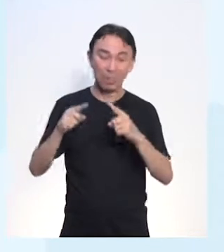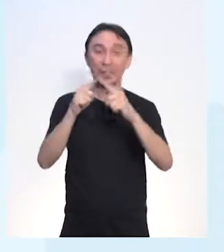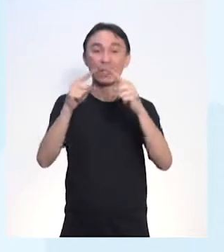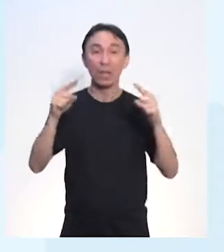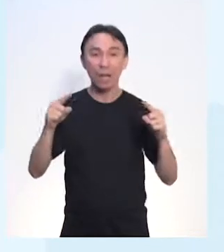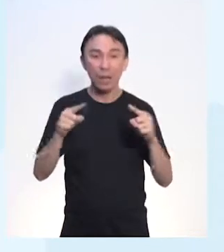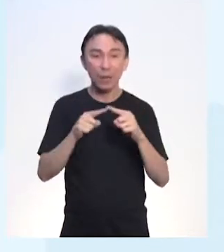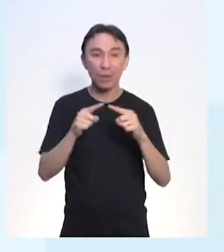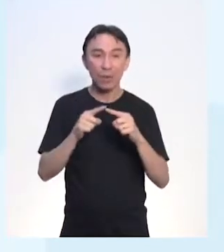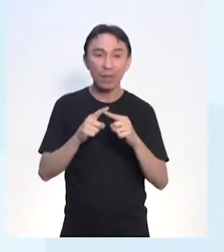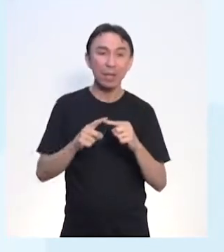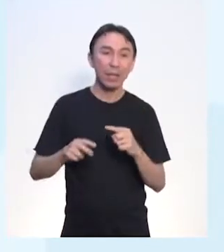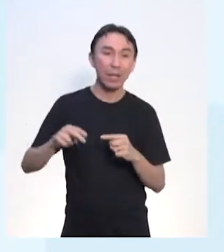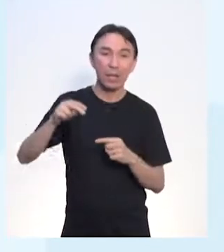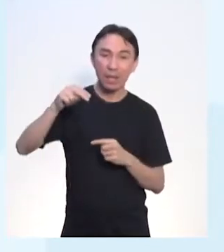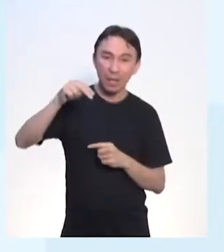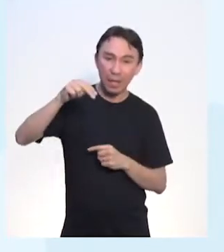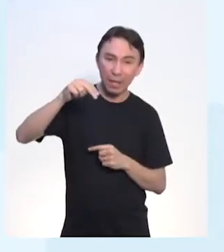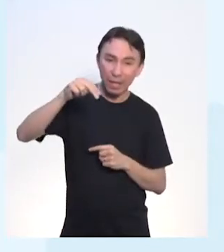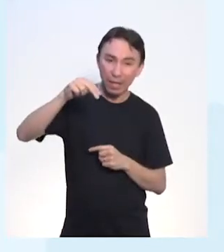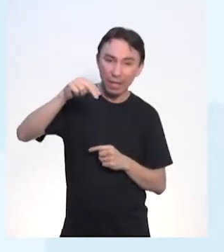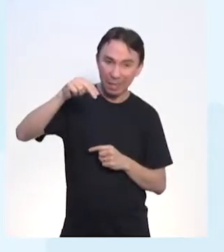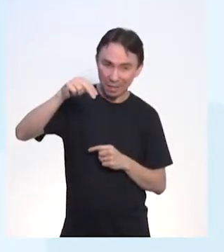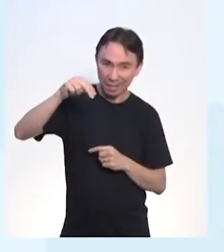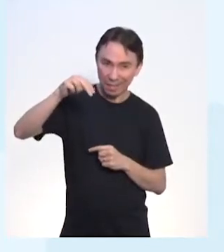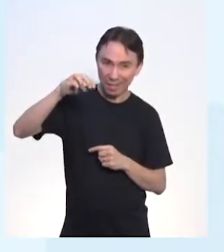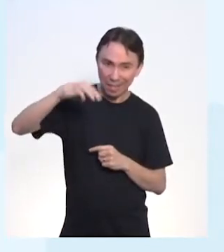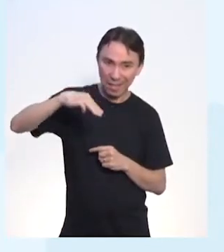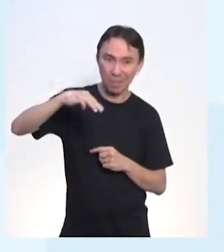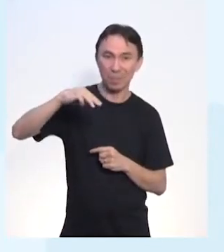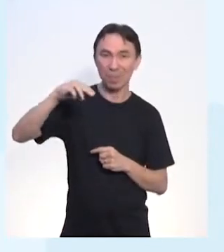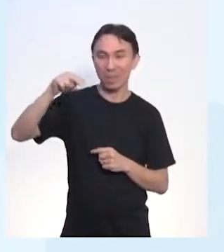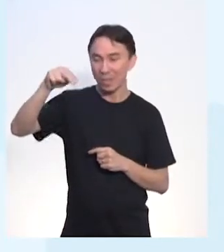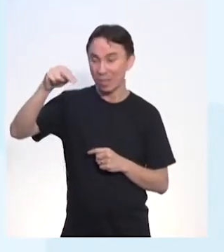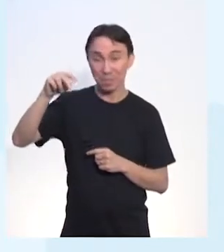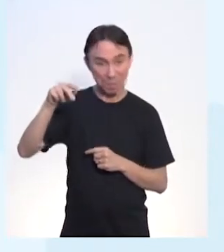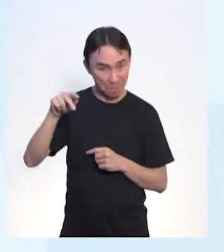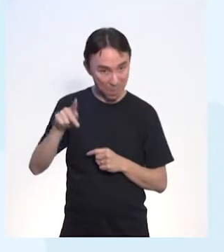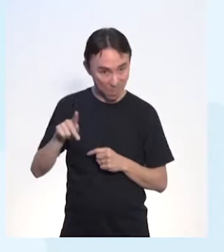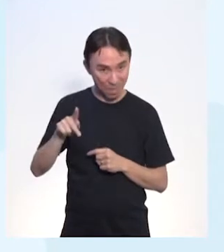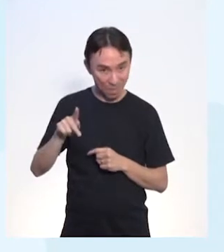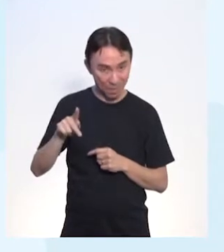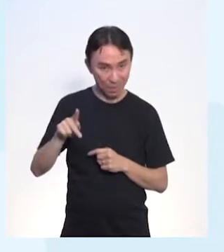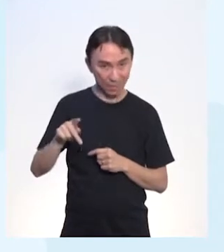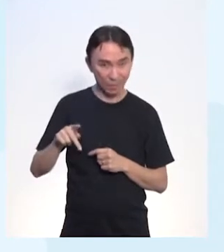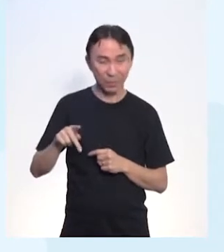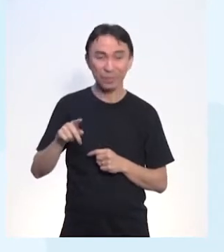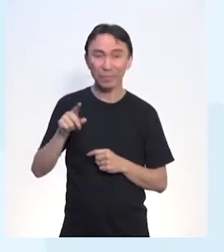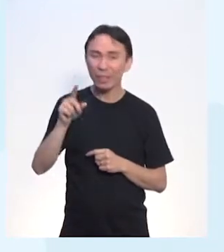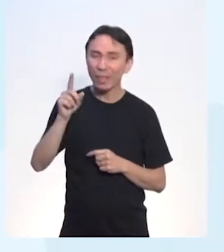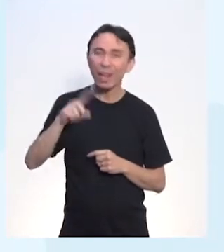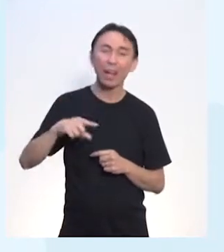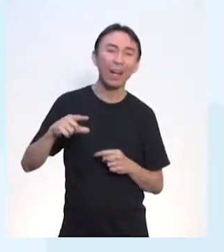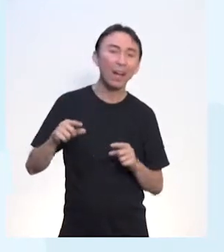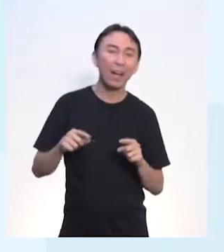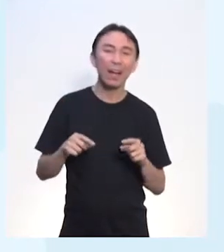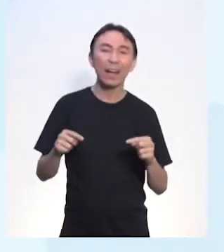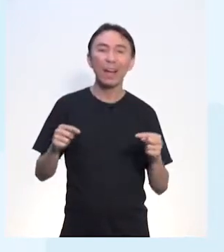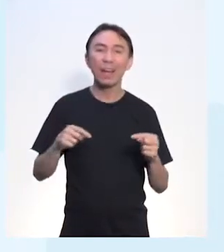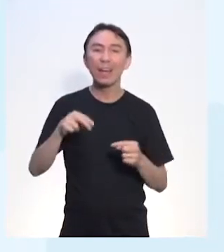que é esse triângulo maior, esse primeiro, corresponde a qual medida no